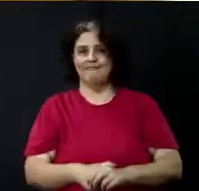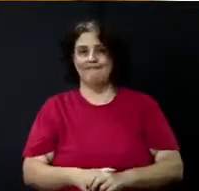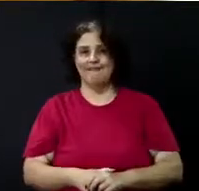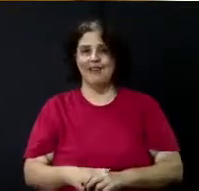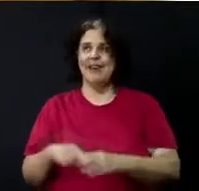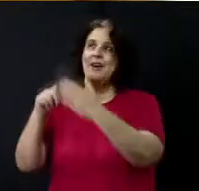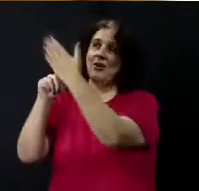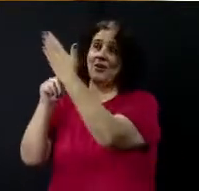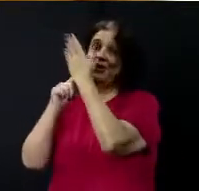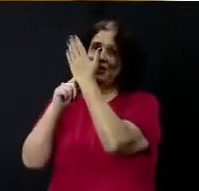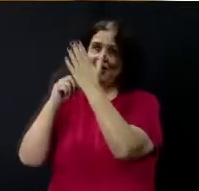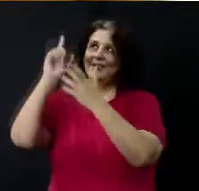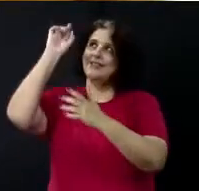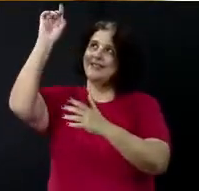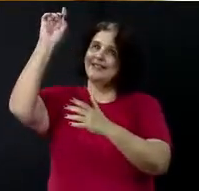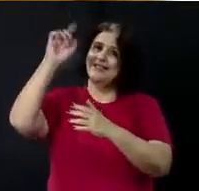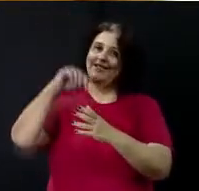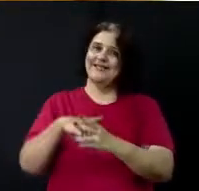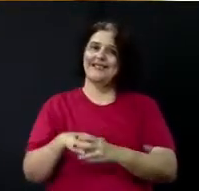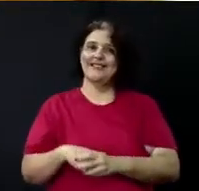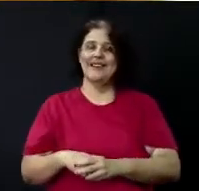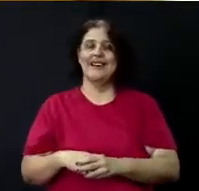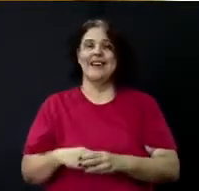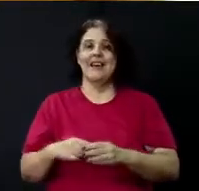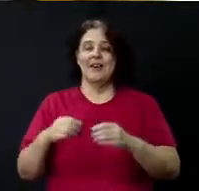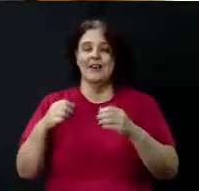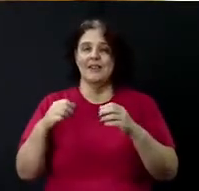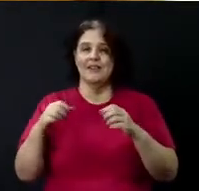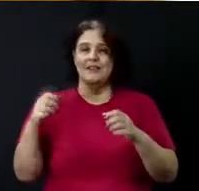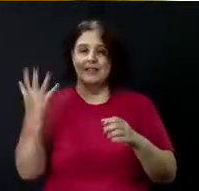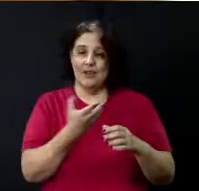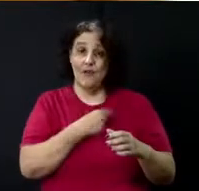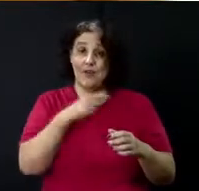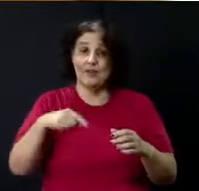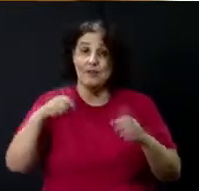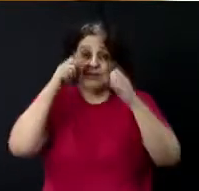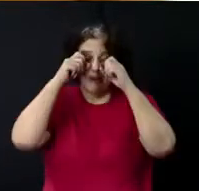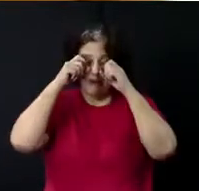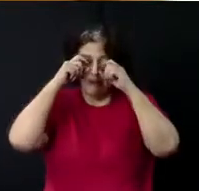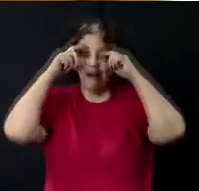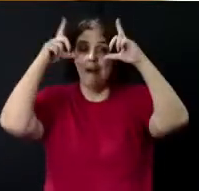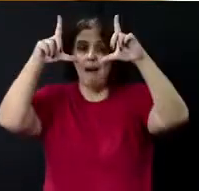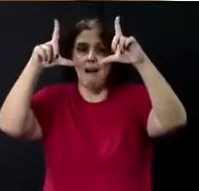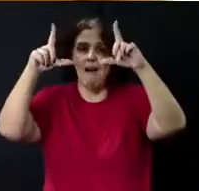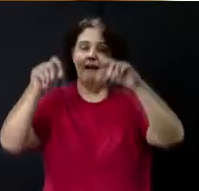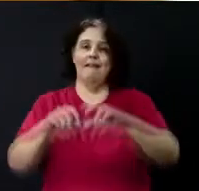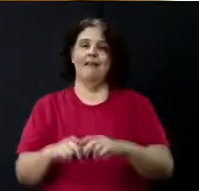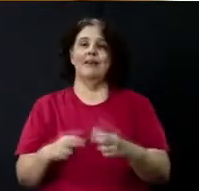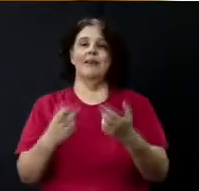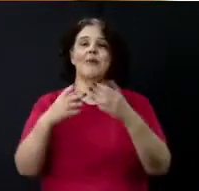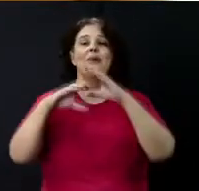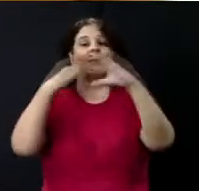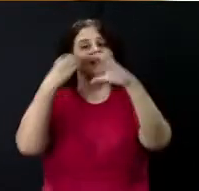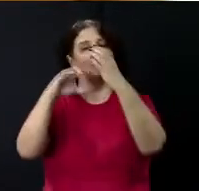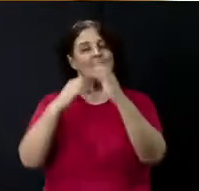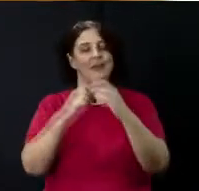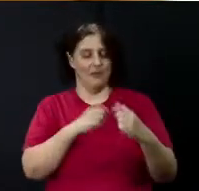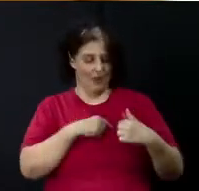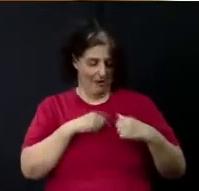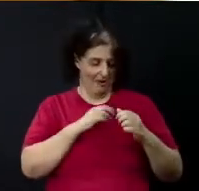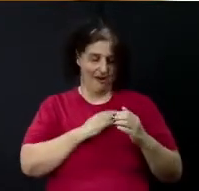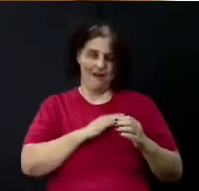Deus. Salvação é abrir os olhos, como cantamos. Abra os olhos do meu coração, quero te